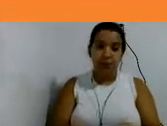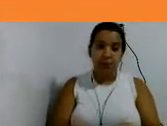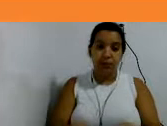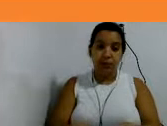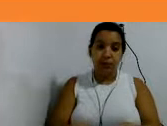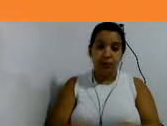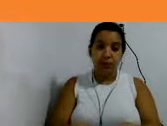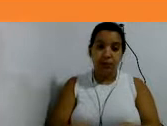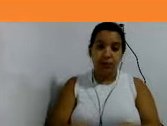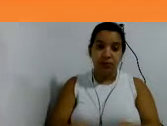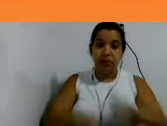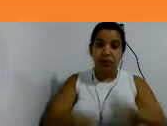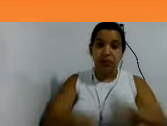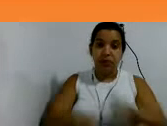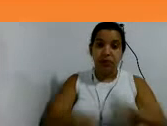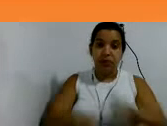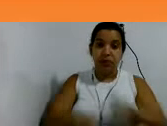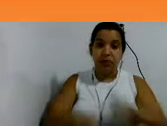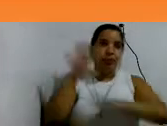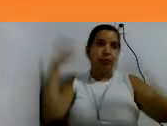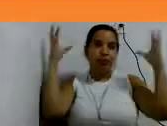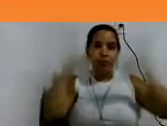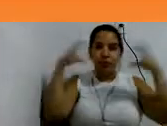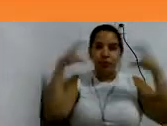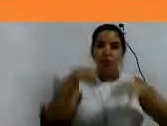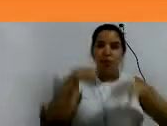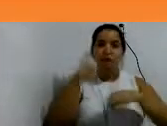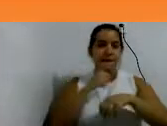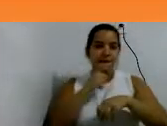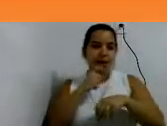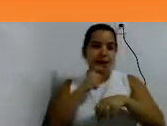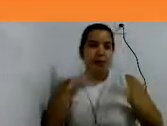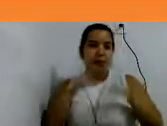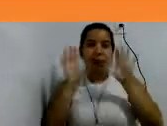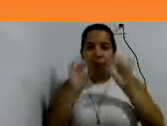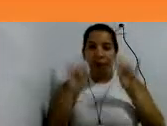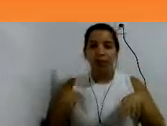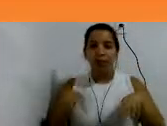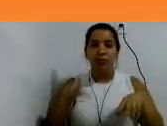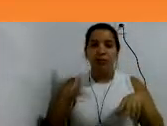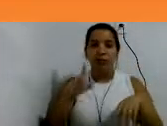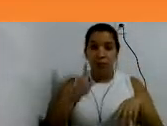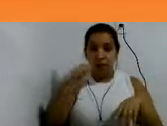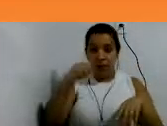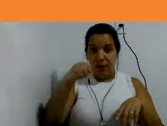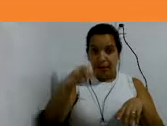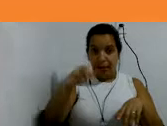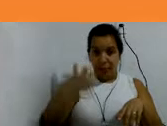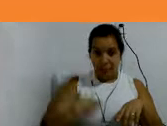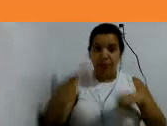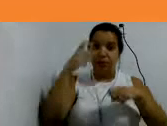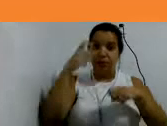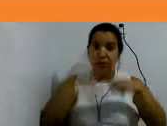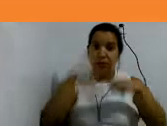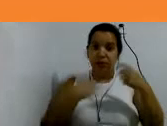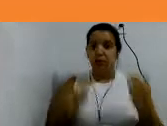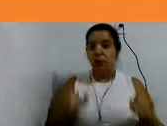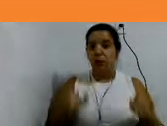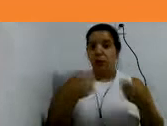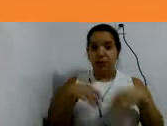situações climáticas e até de umidade. O gameta é a forma sexuada, então a gente tem lá no